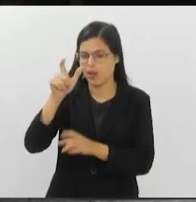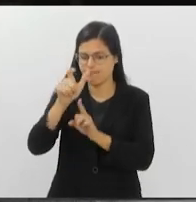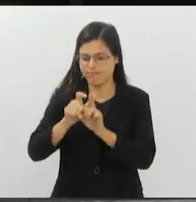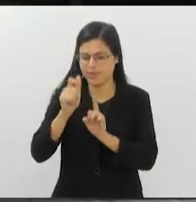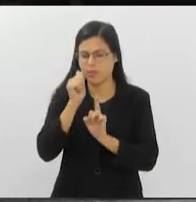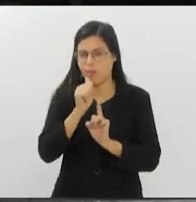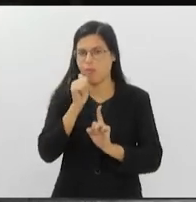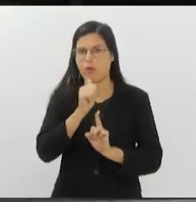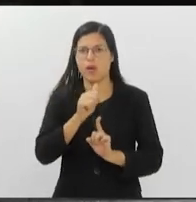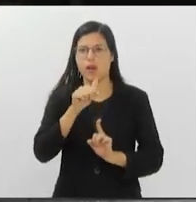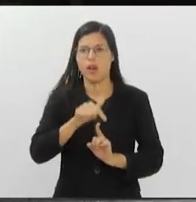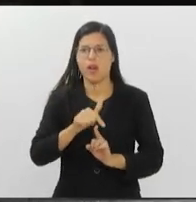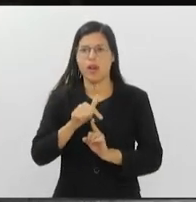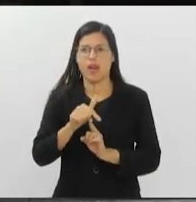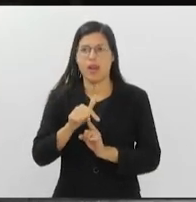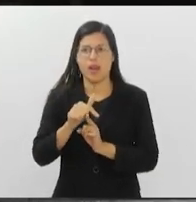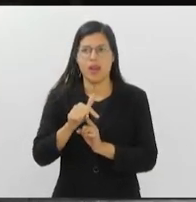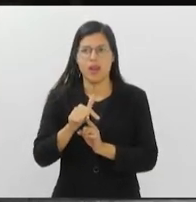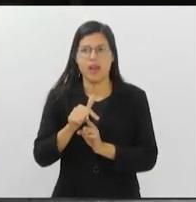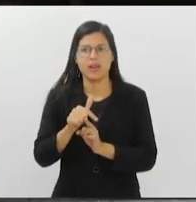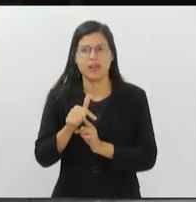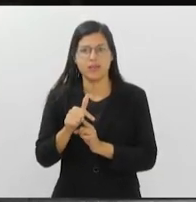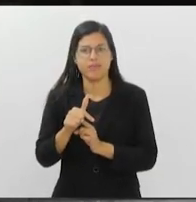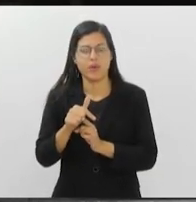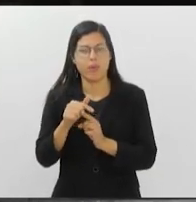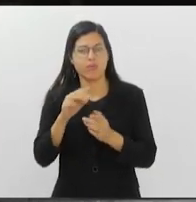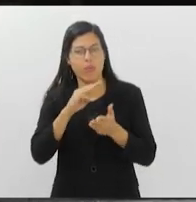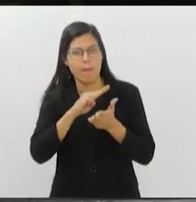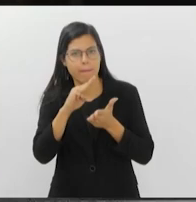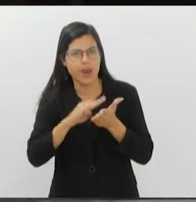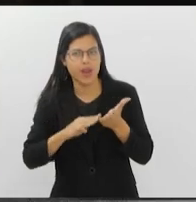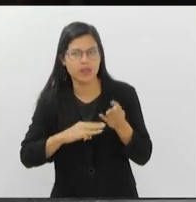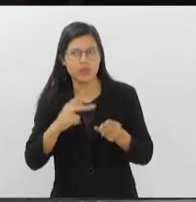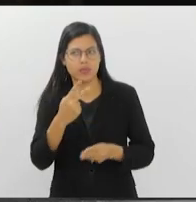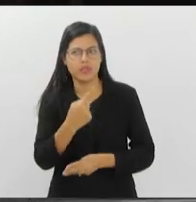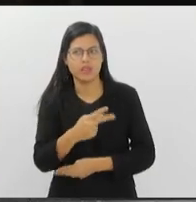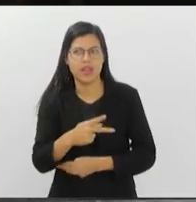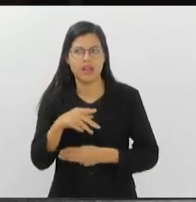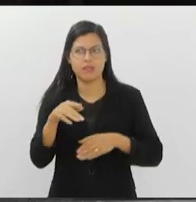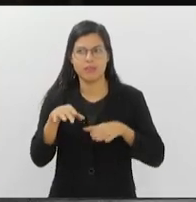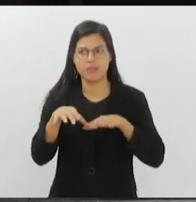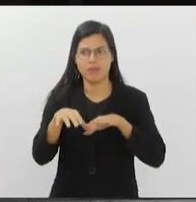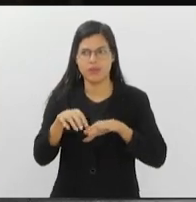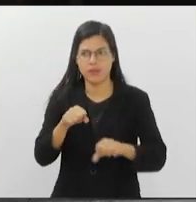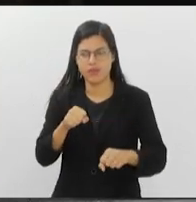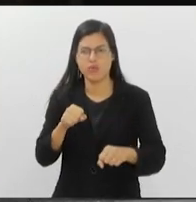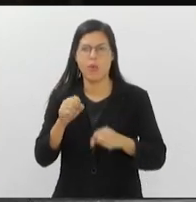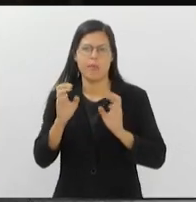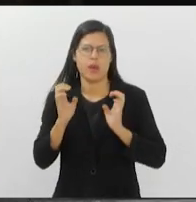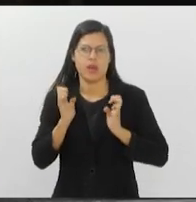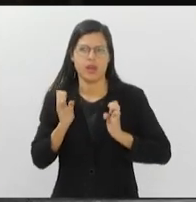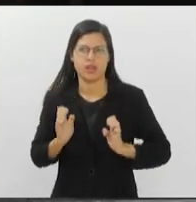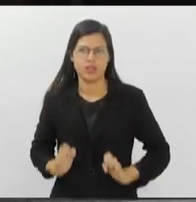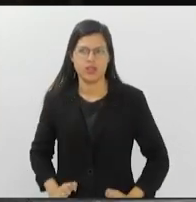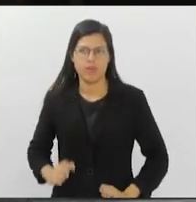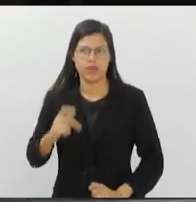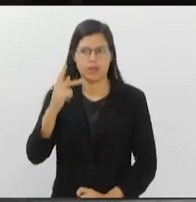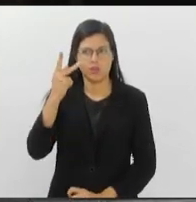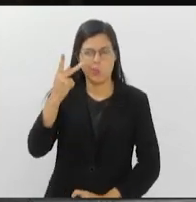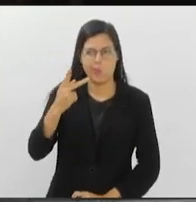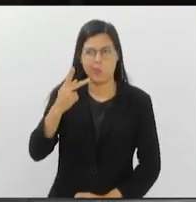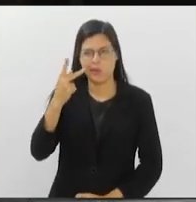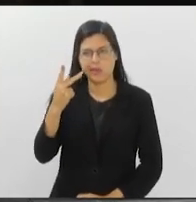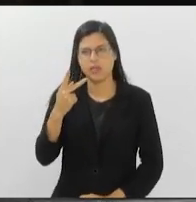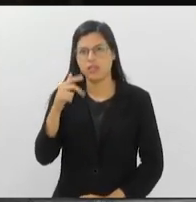eu me debrucei sobre os métodos dela, me formei eticamente, politicamente,